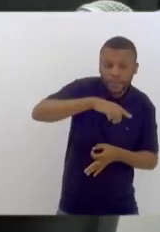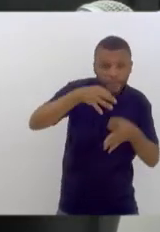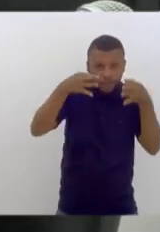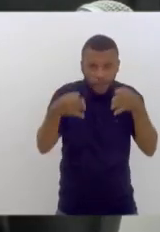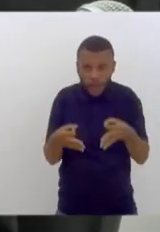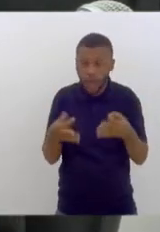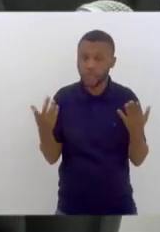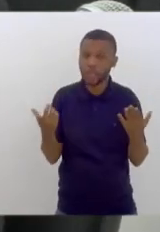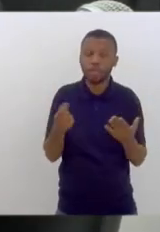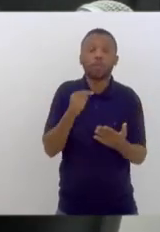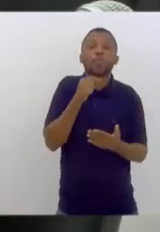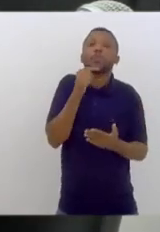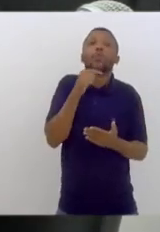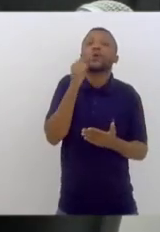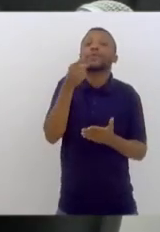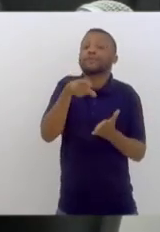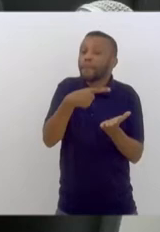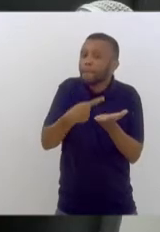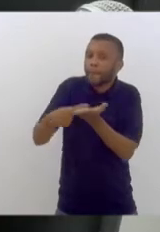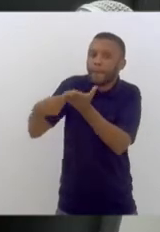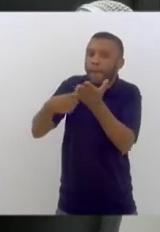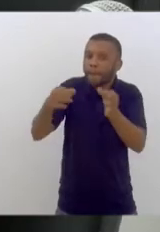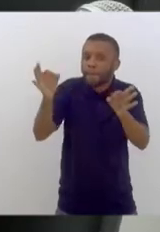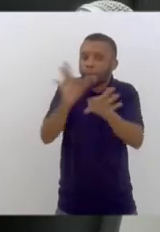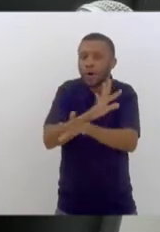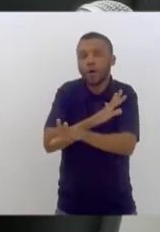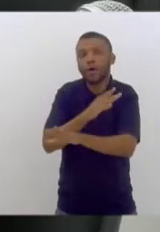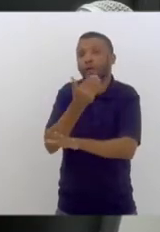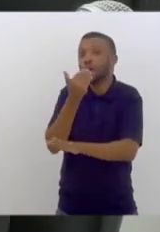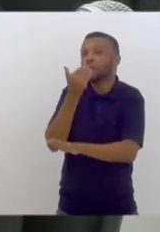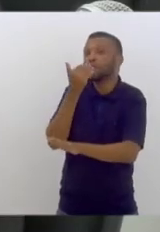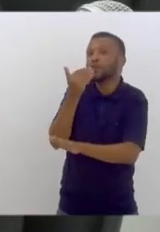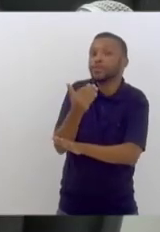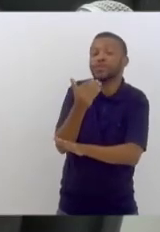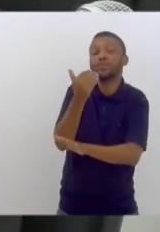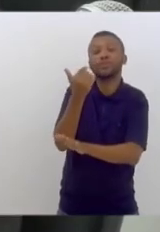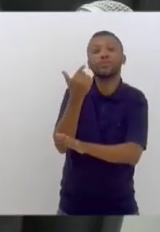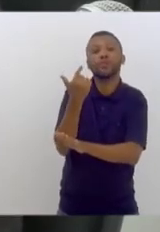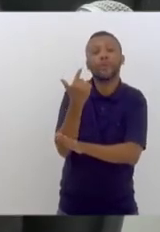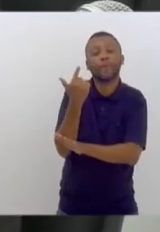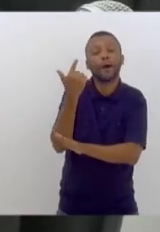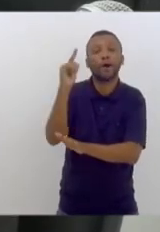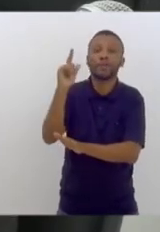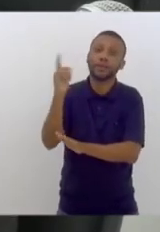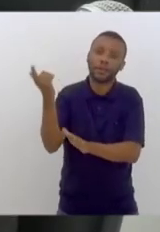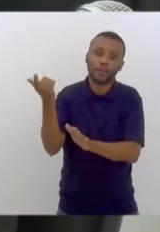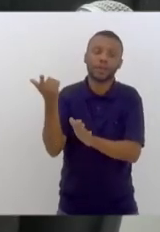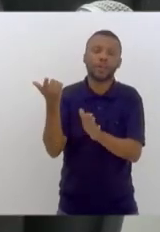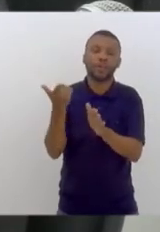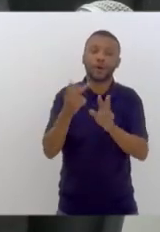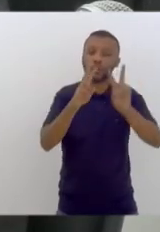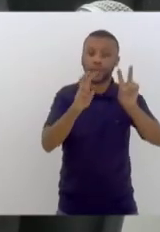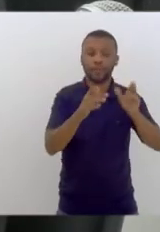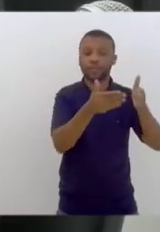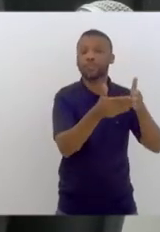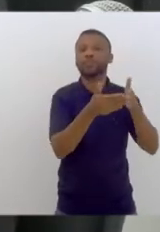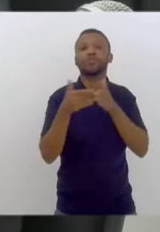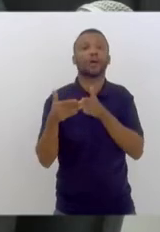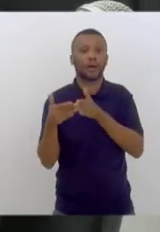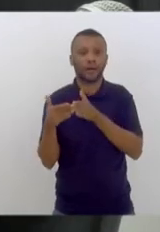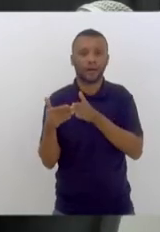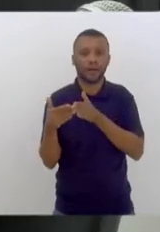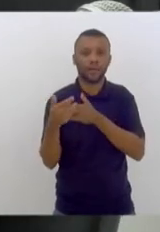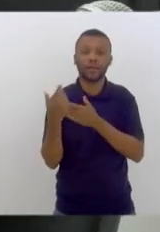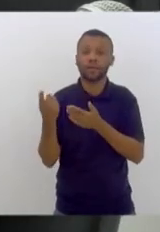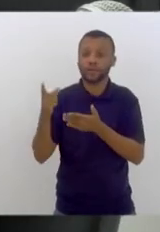não se construiu esse consenso, eu solicitaria a ele a retirada de pauta, quiçá para ele